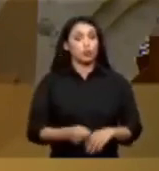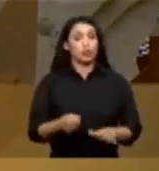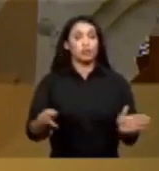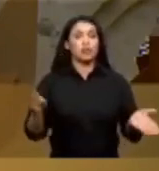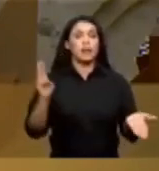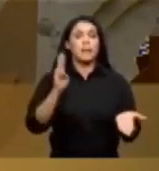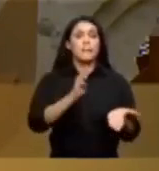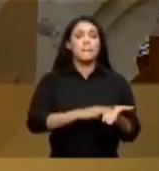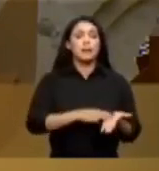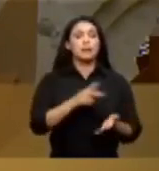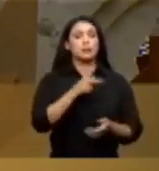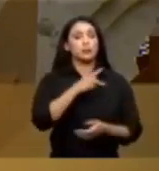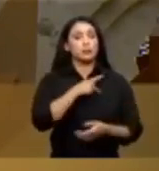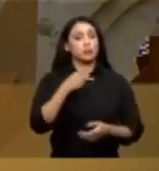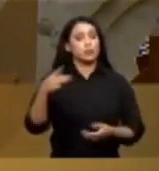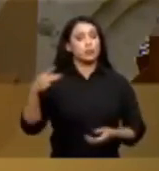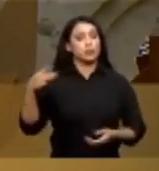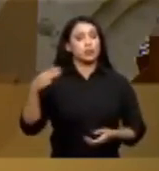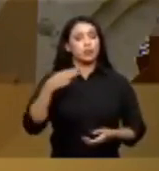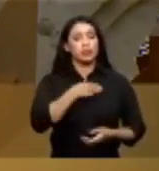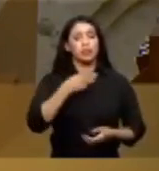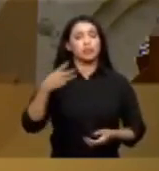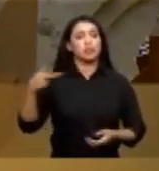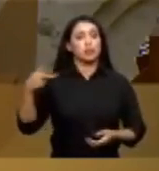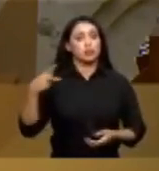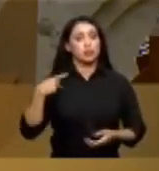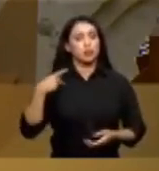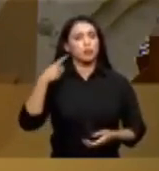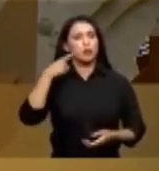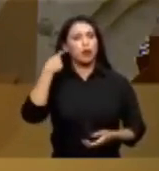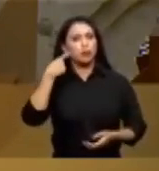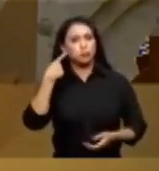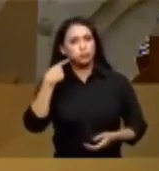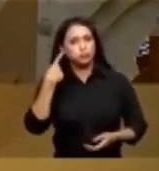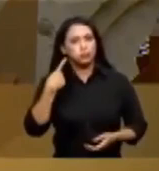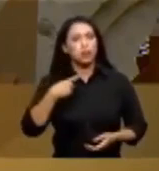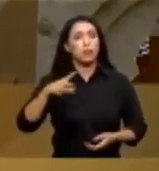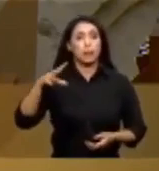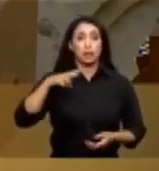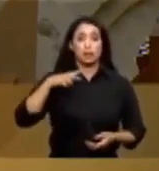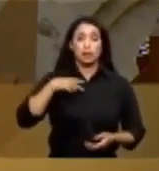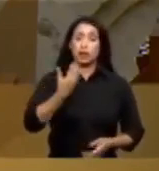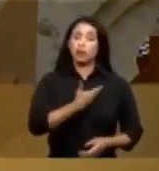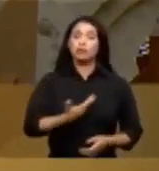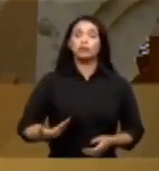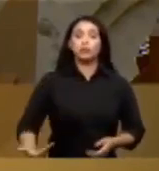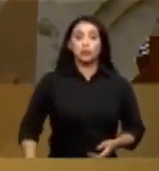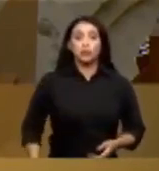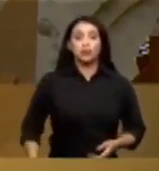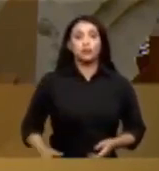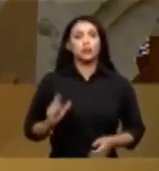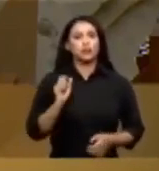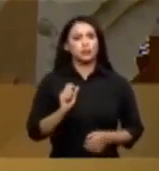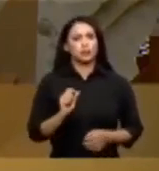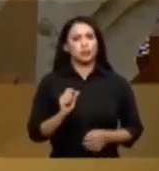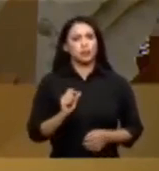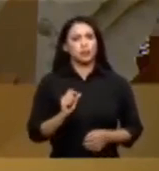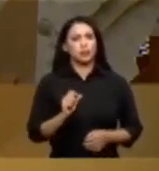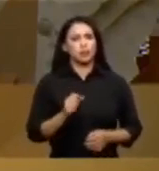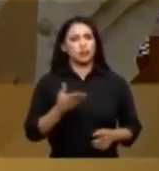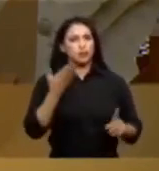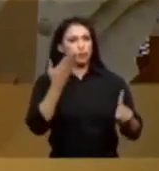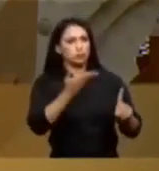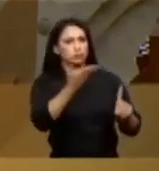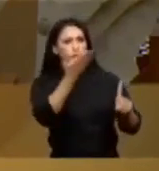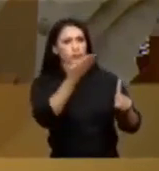membros do Ministério Público Brasileiro e advogados públicos e privados que veem em sua pessoa